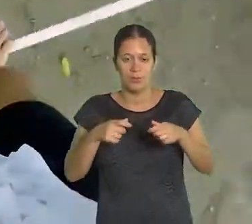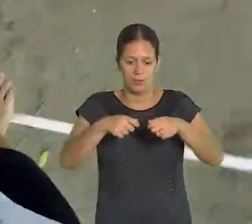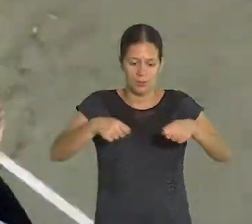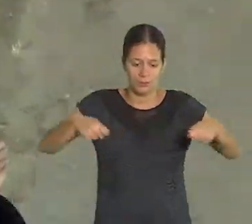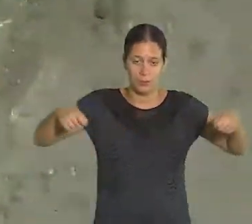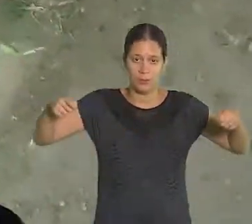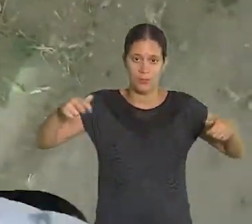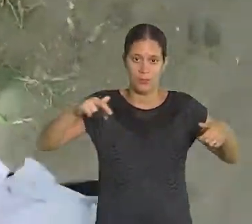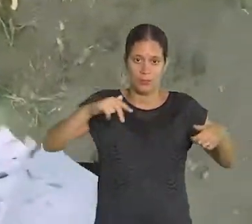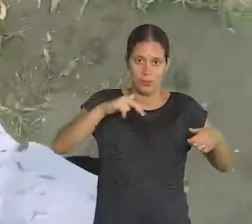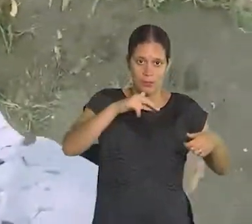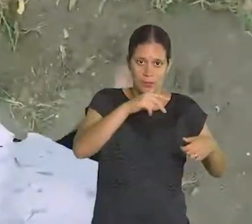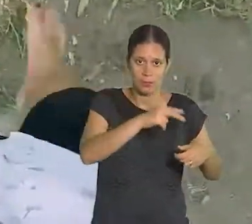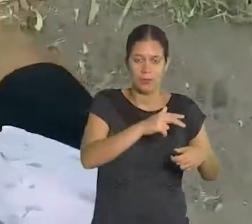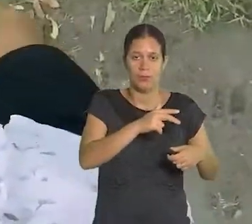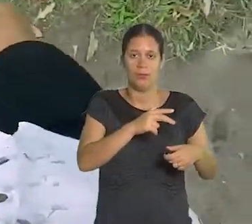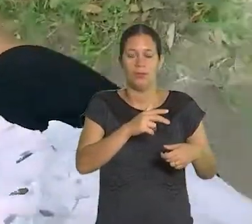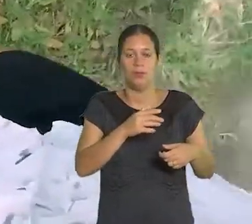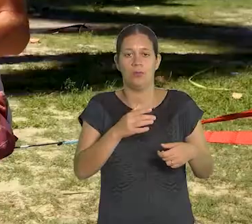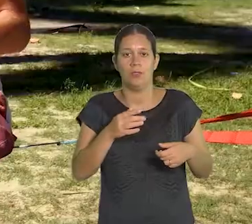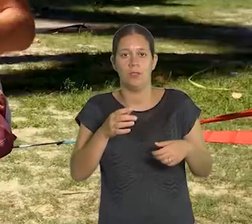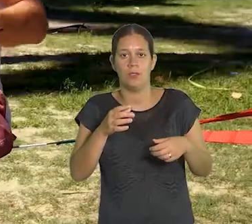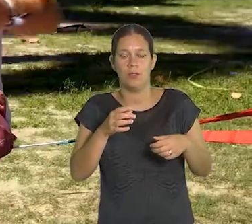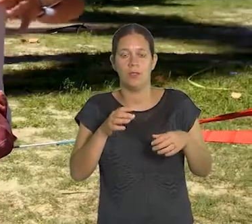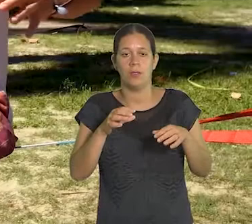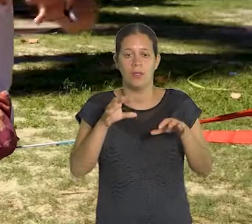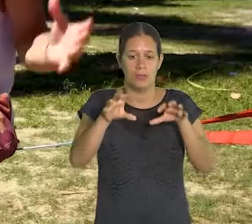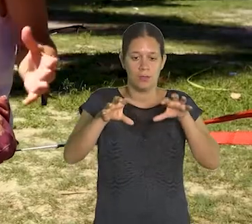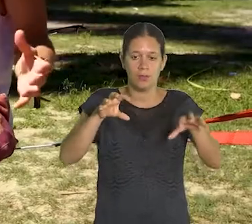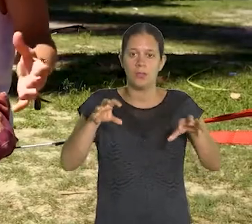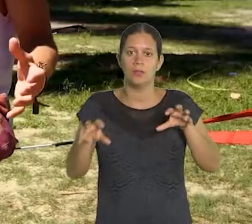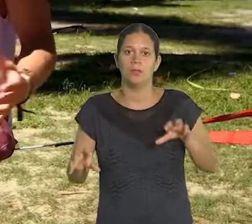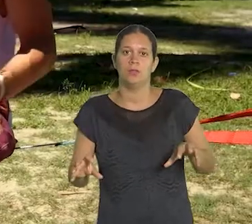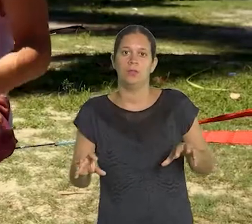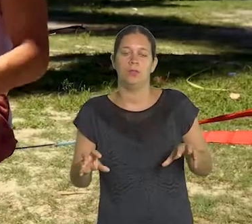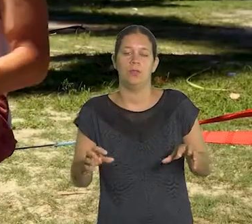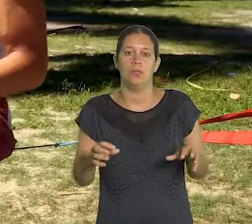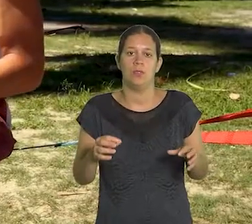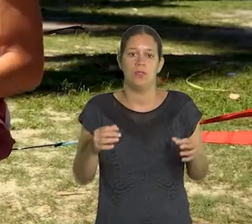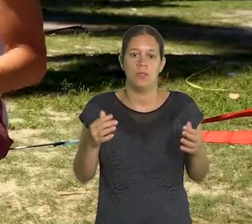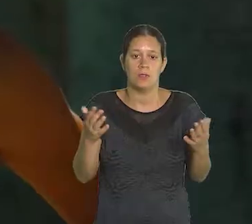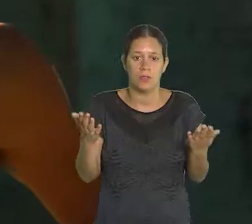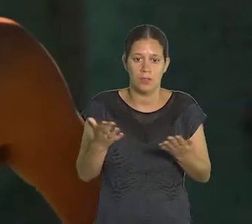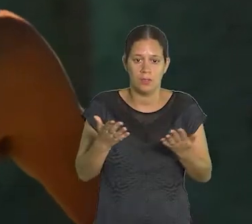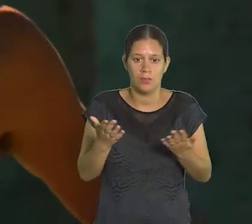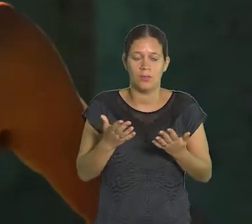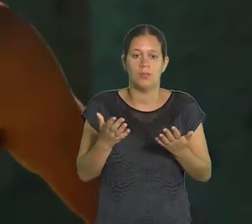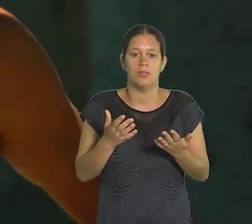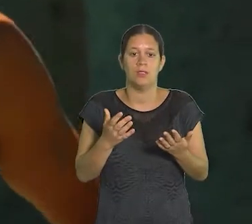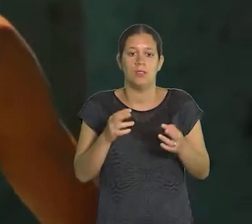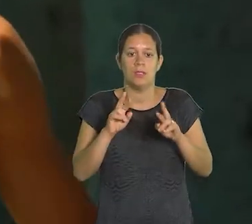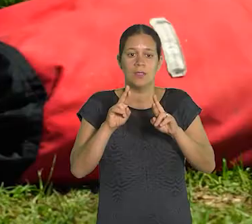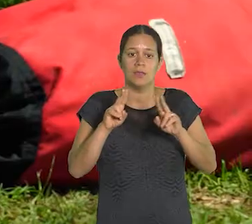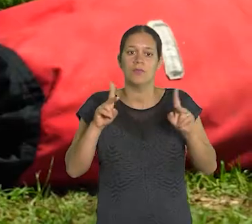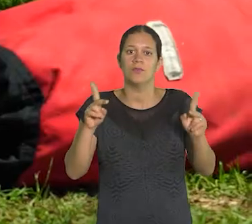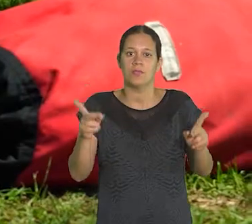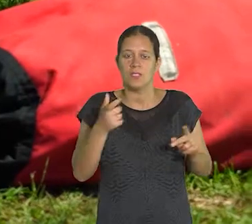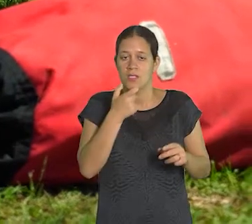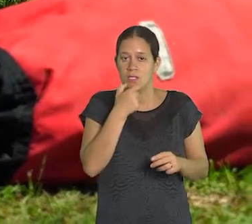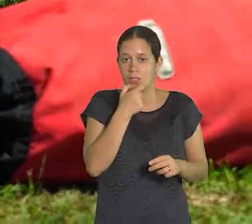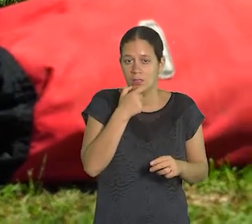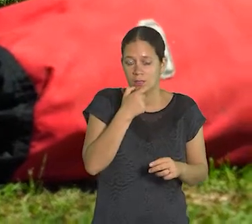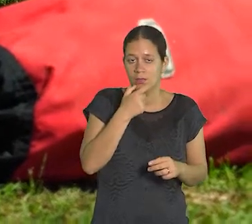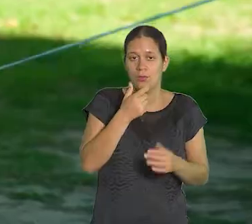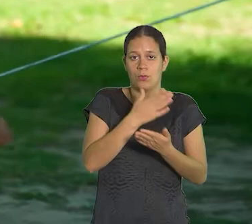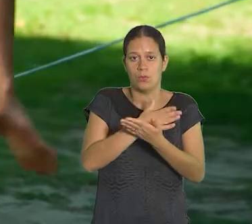Hoje, o slackline ele é dividido em categorias. Cada uma traz um prefixo antes do slackline. Eu estou aqui, que seria chamado em inglês de